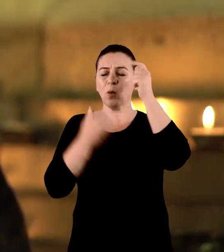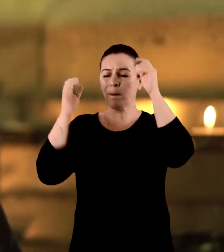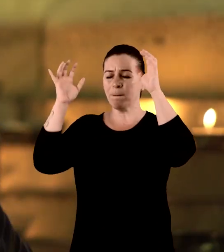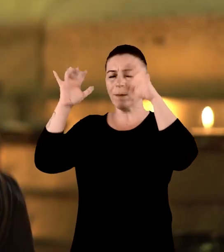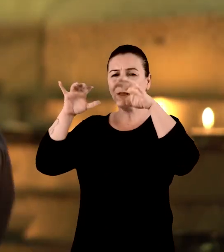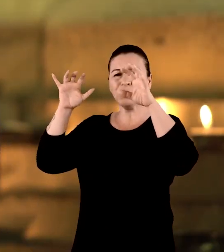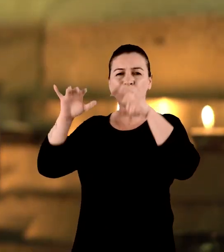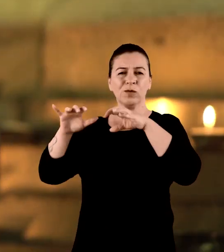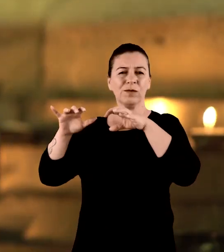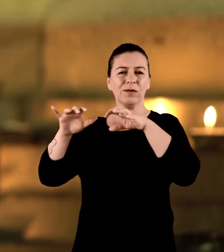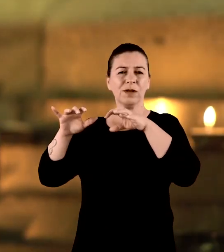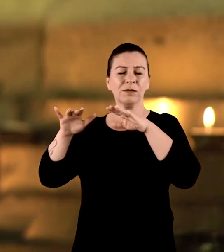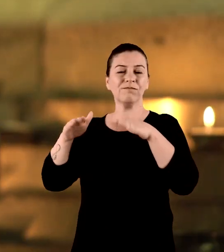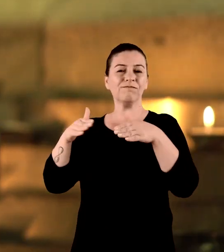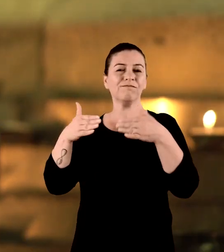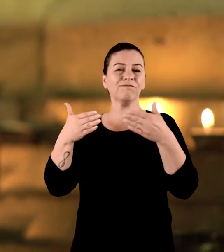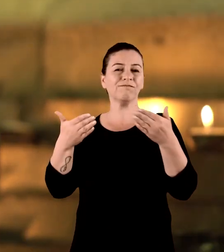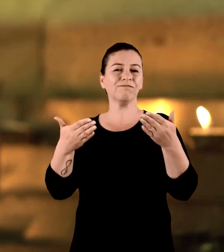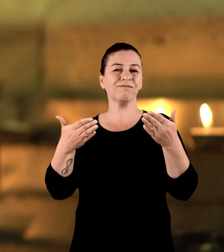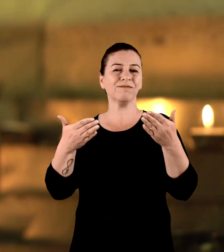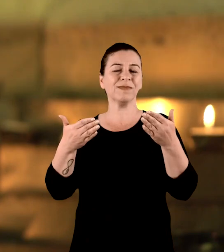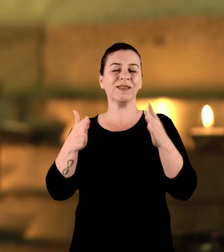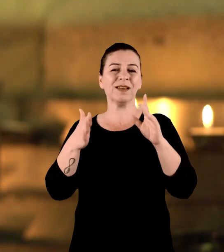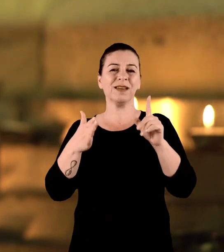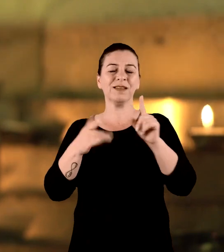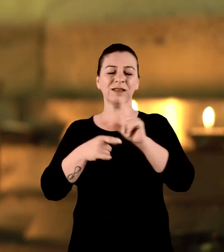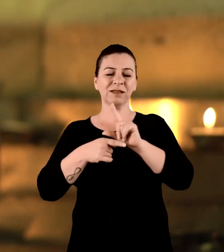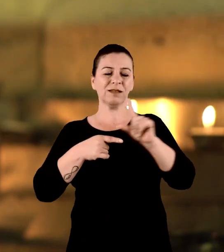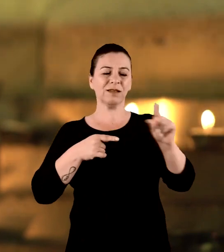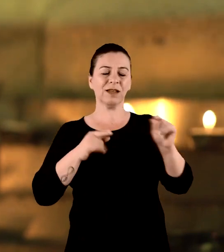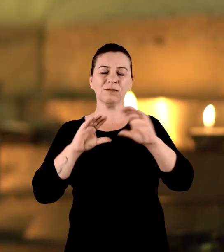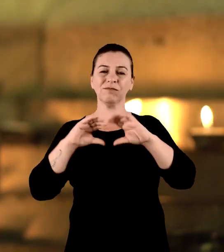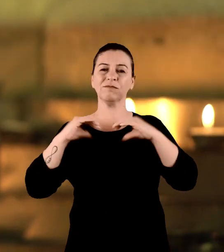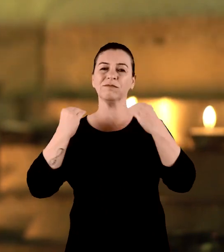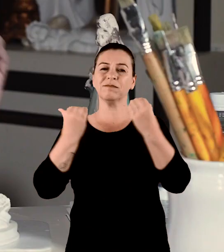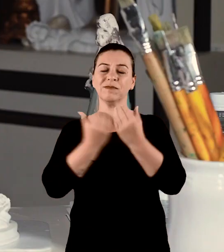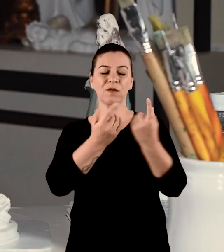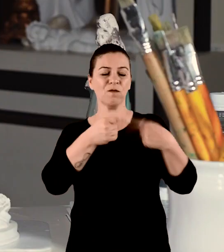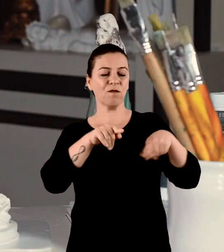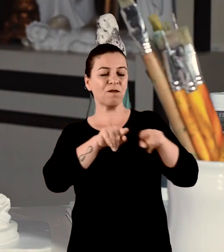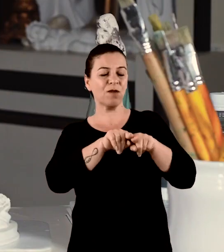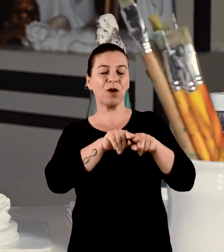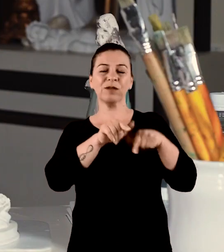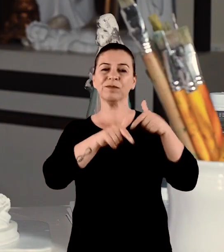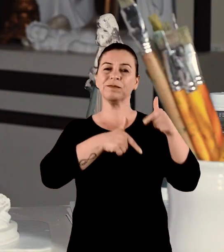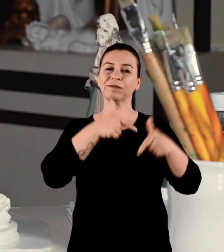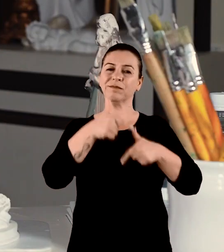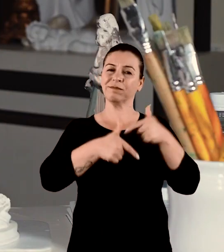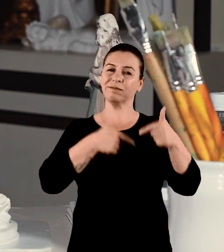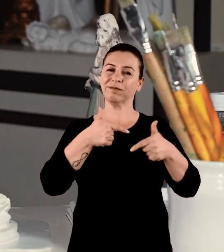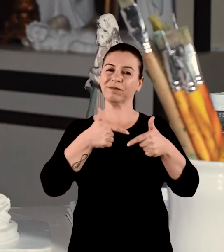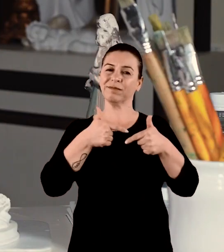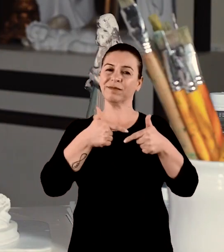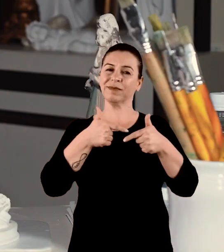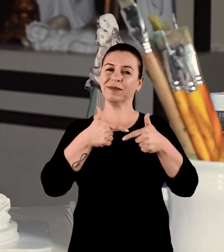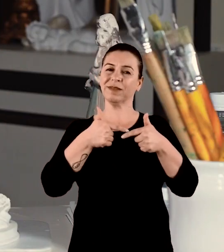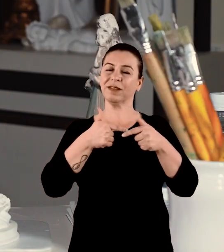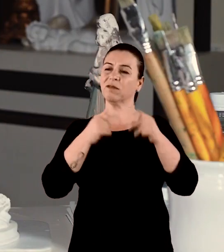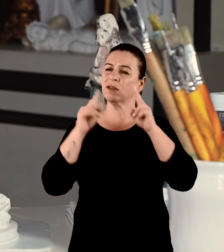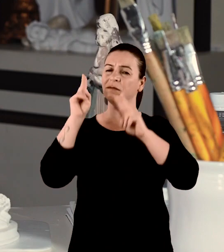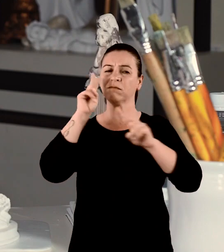chuva que está caindo. E aí você sai de uma comunidade dessa e você volta para o teu trabalho e você